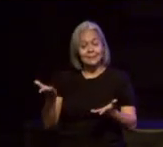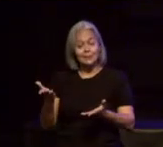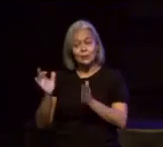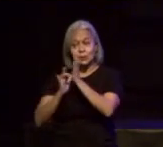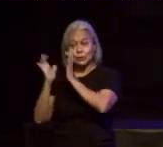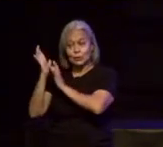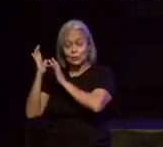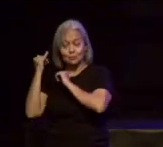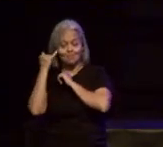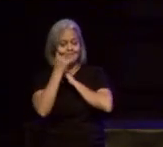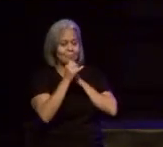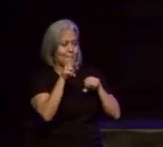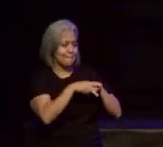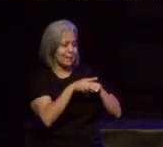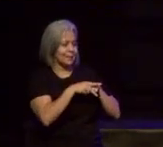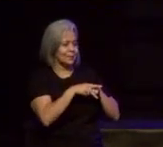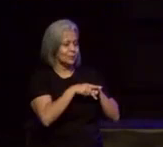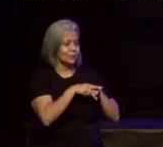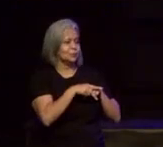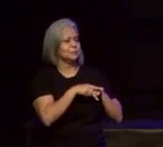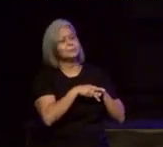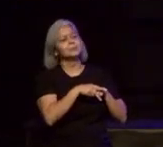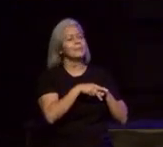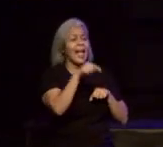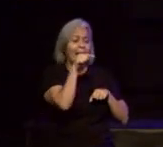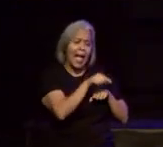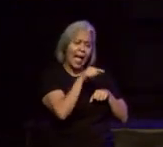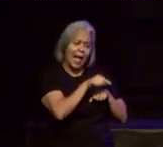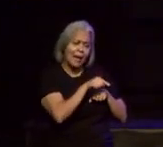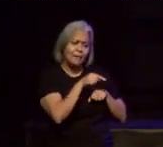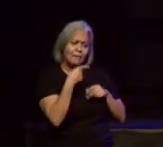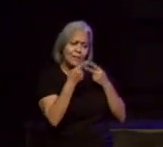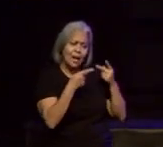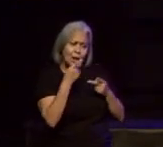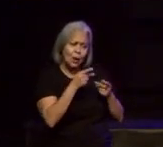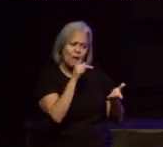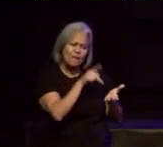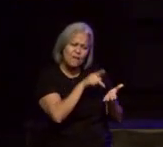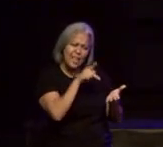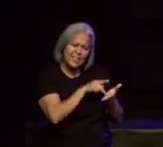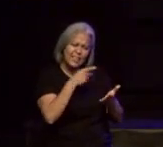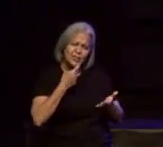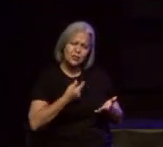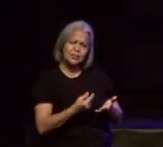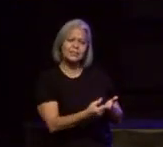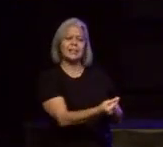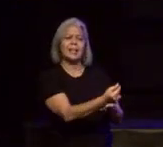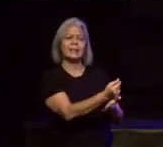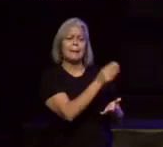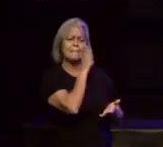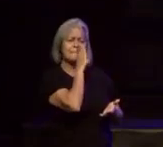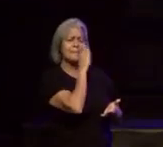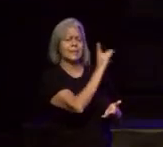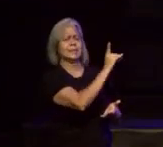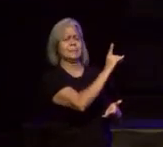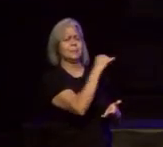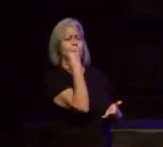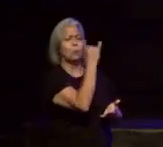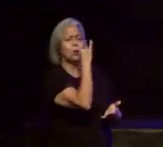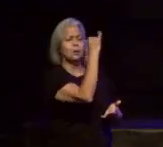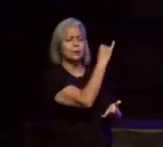só. Jesus está falando, olha, essa é uma verdade eterna e é fundamentalmente